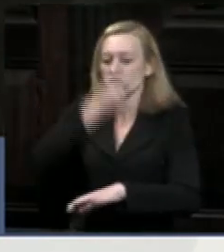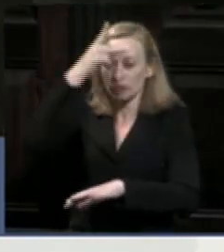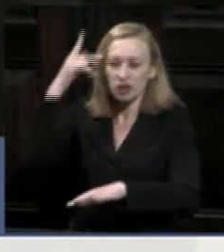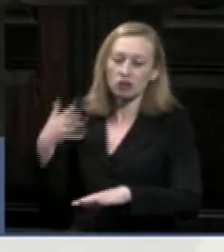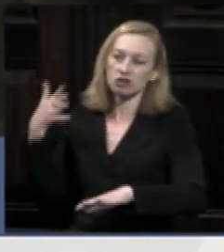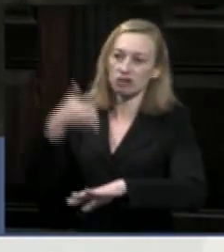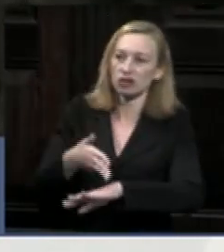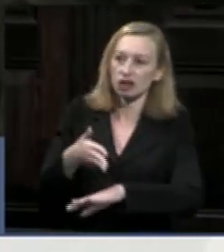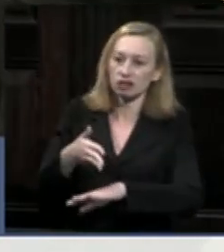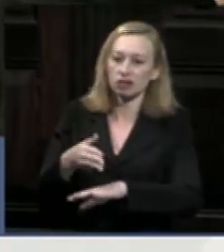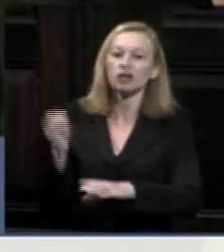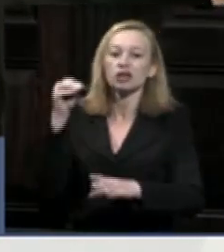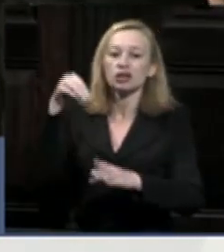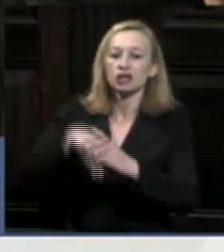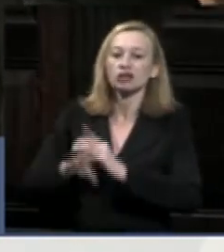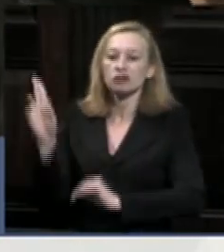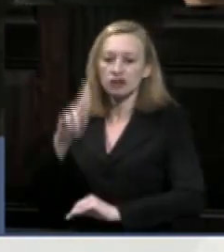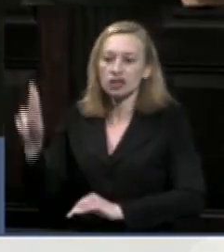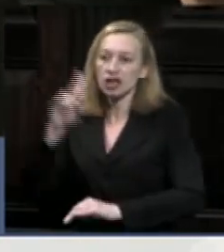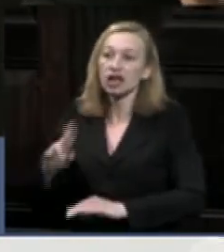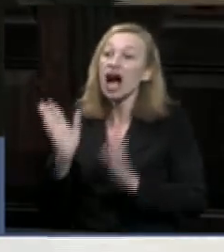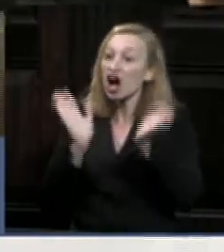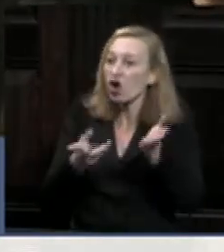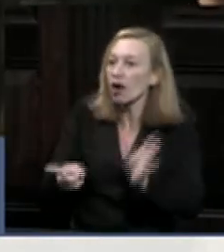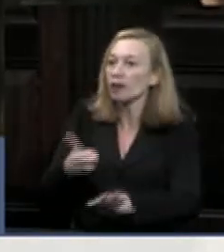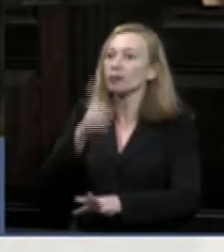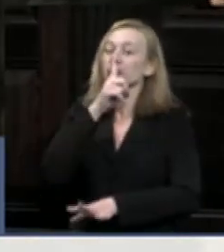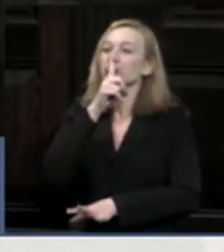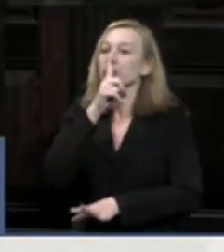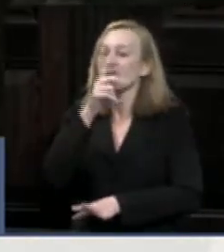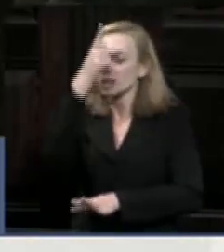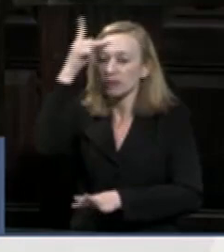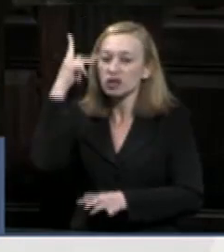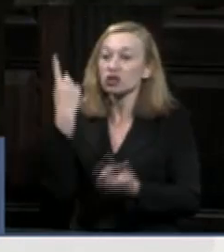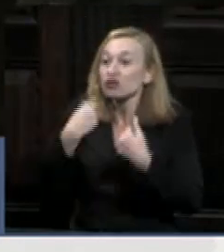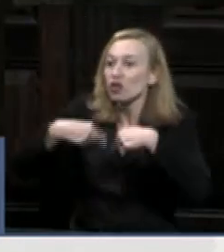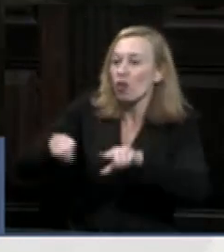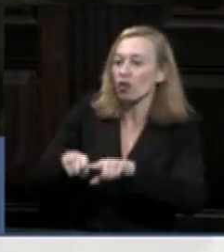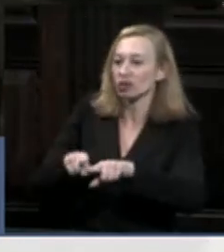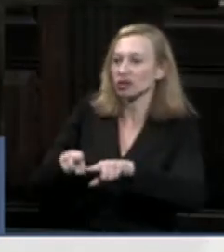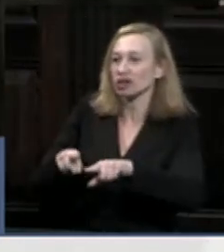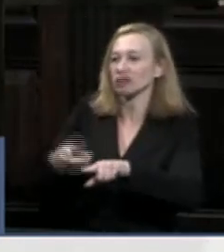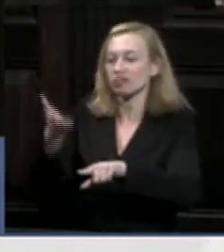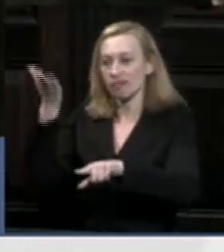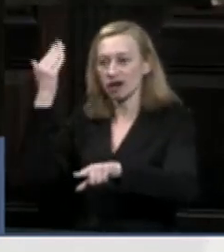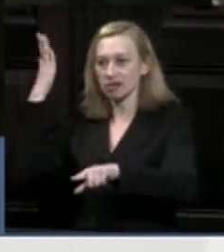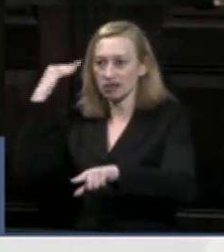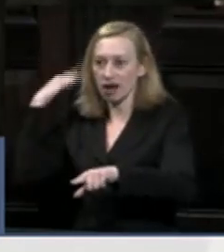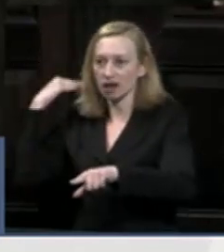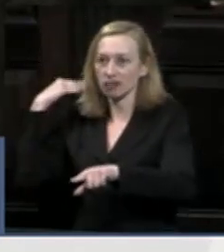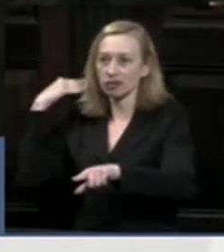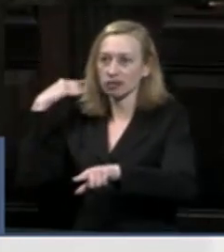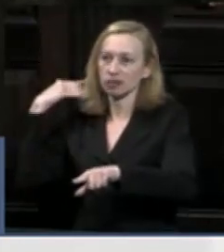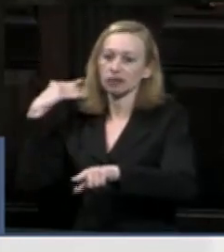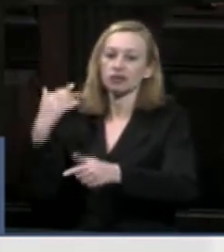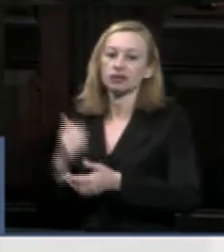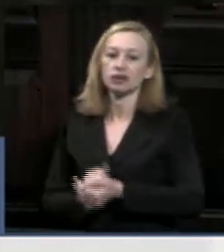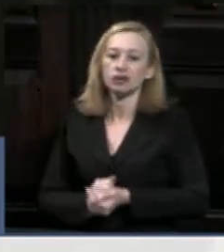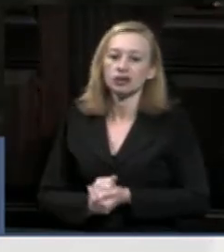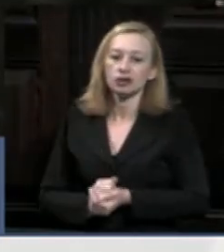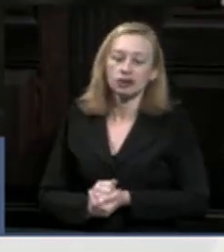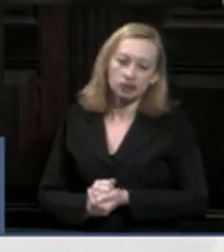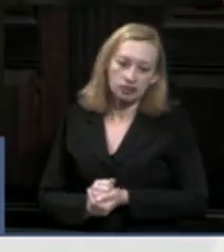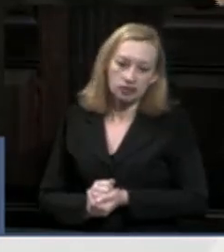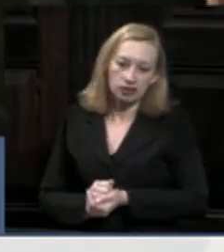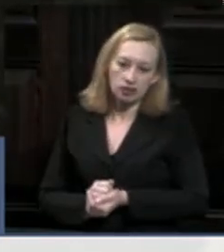isso calou a boca daqueles que usava esse pretexto para manter a universidade elitizada para